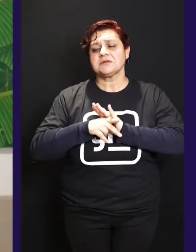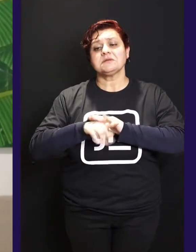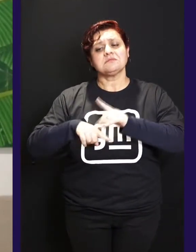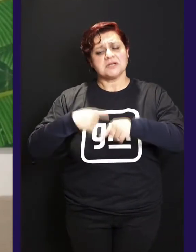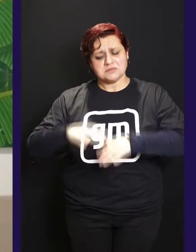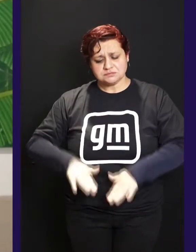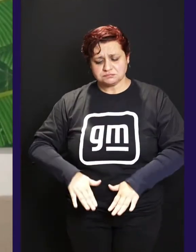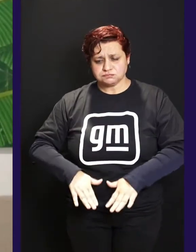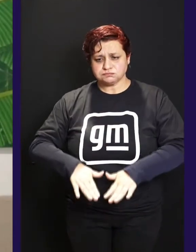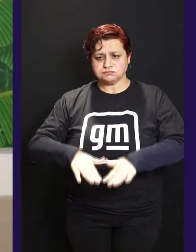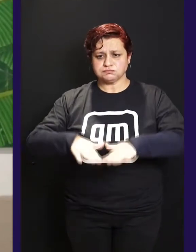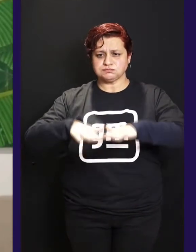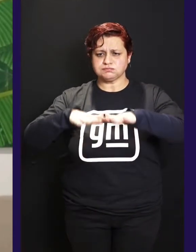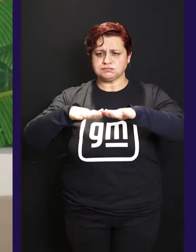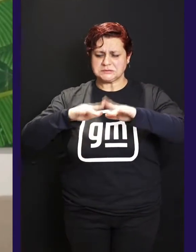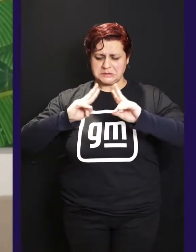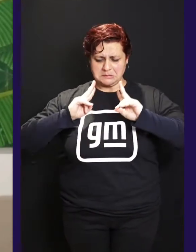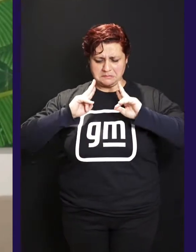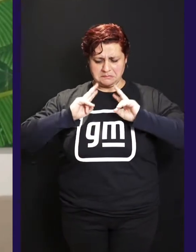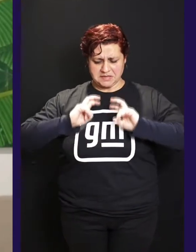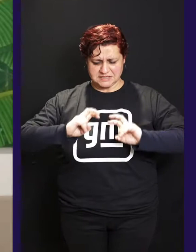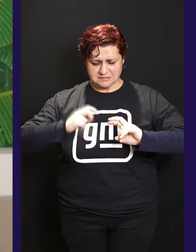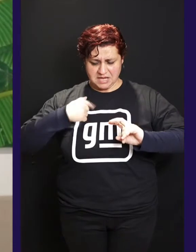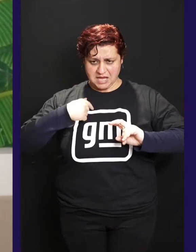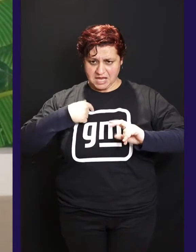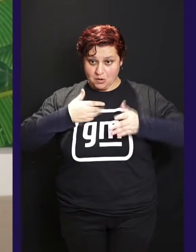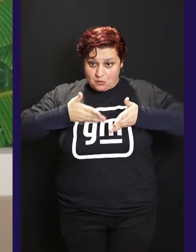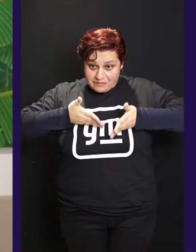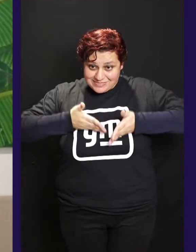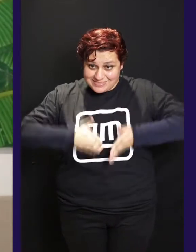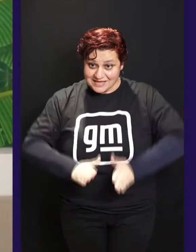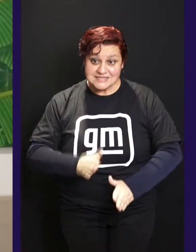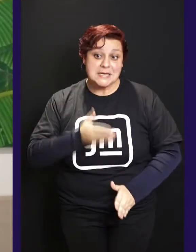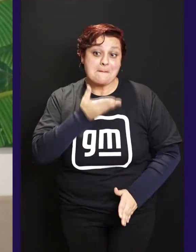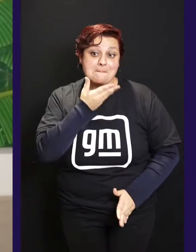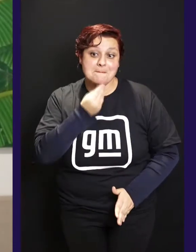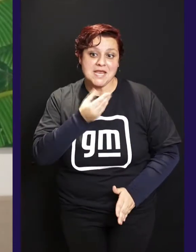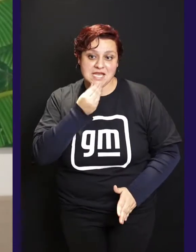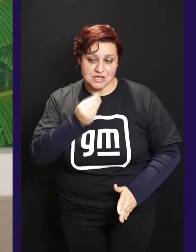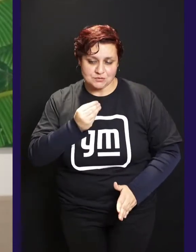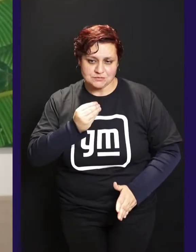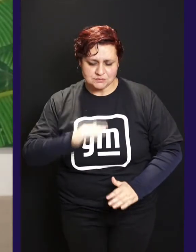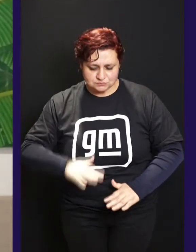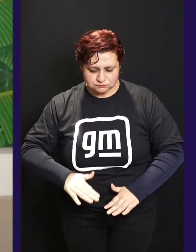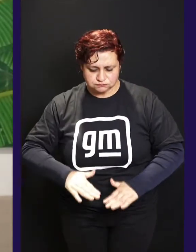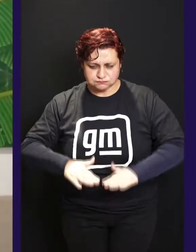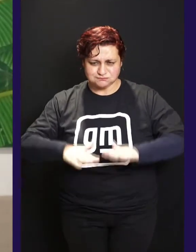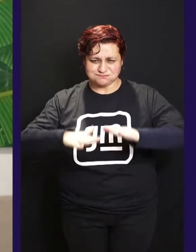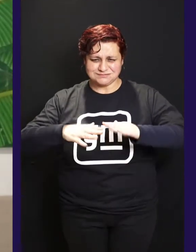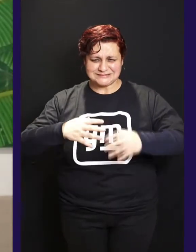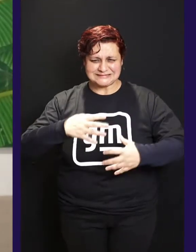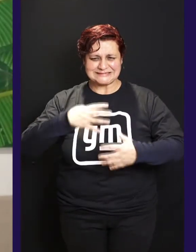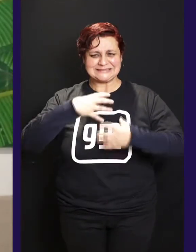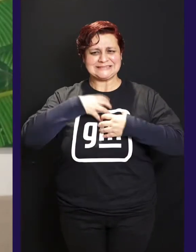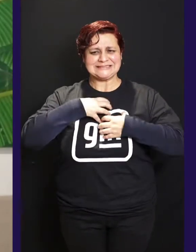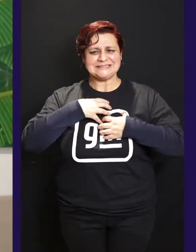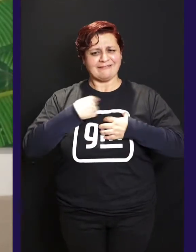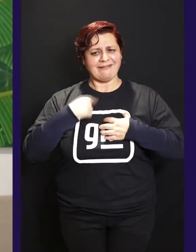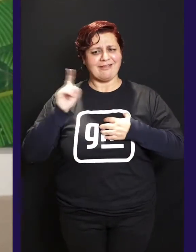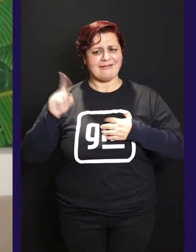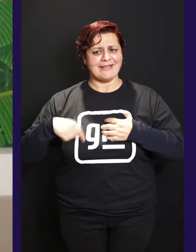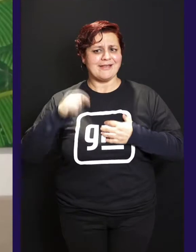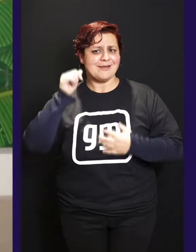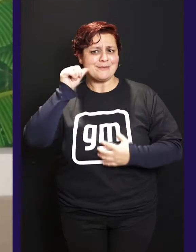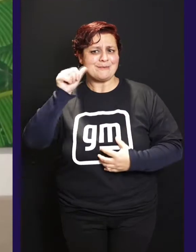de outro gênero. Né? Disseram que eu era um menino, mas eu passei a me entender como mulher. E essa característica fez com que